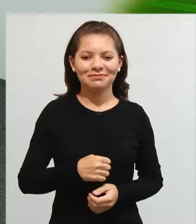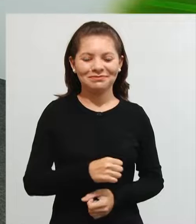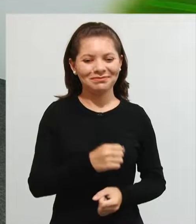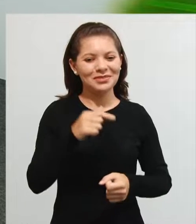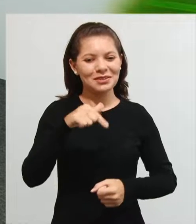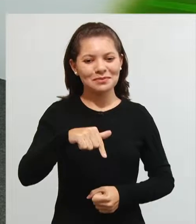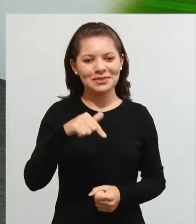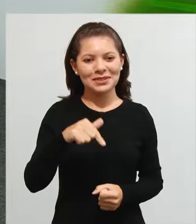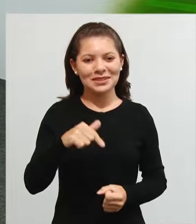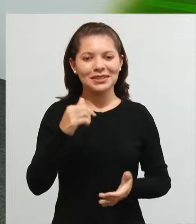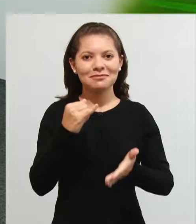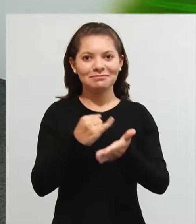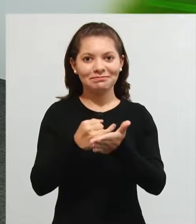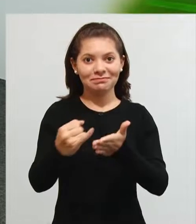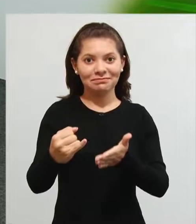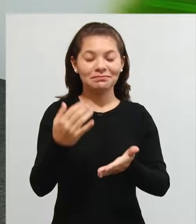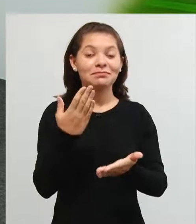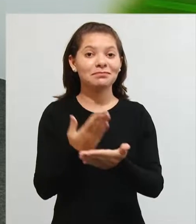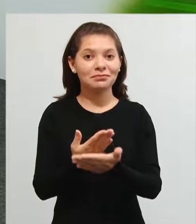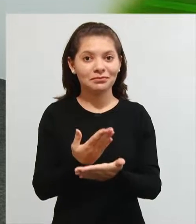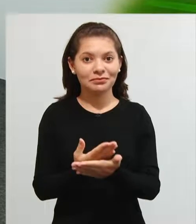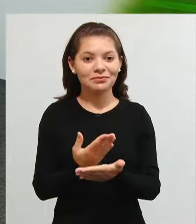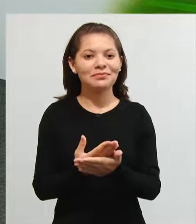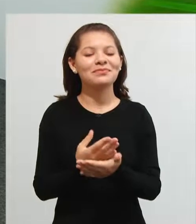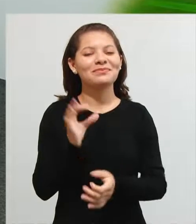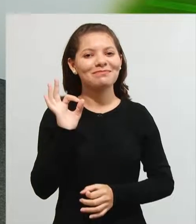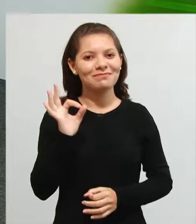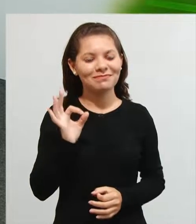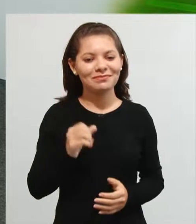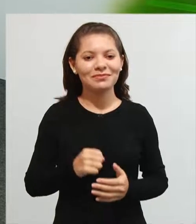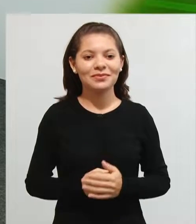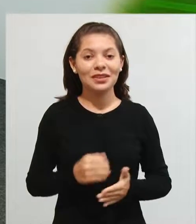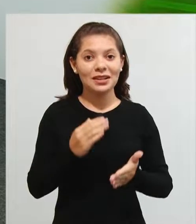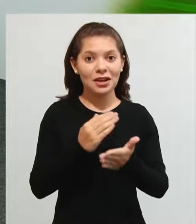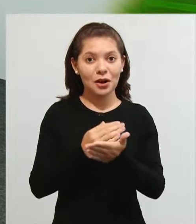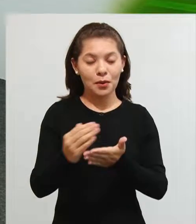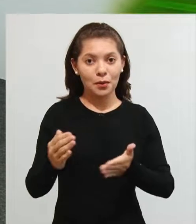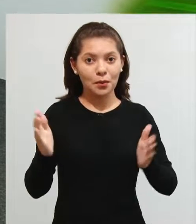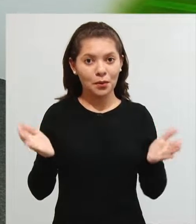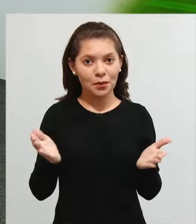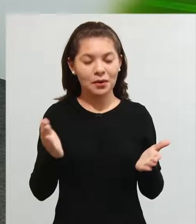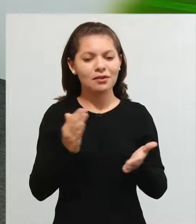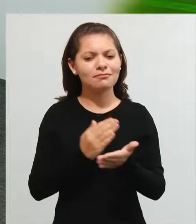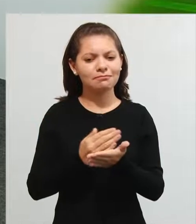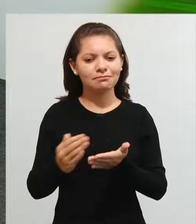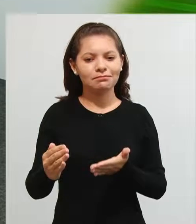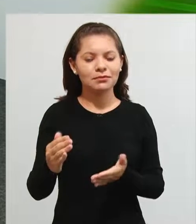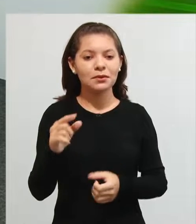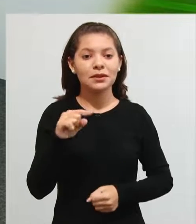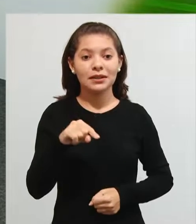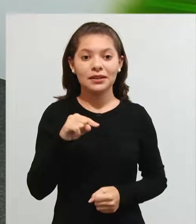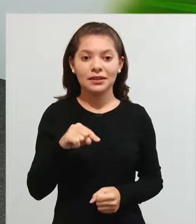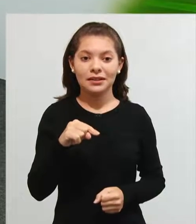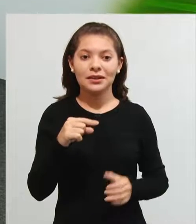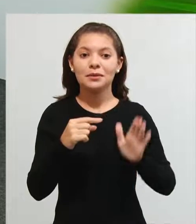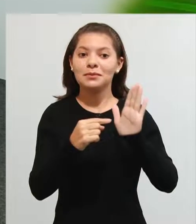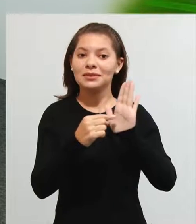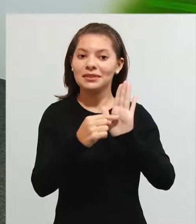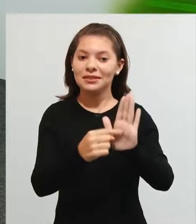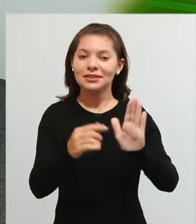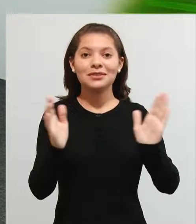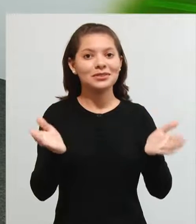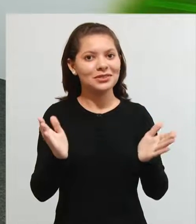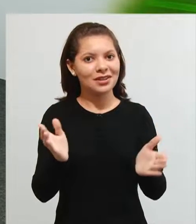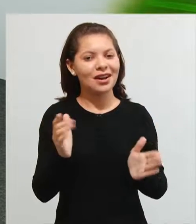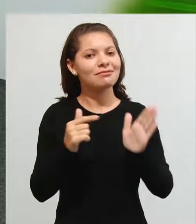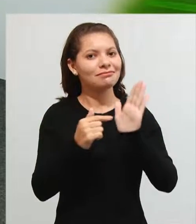Estamos aqui para dar início à nossa aula, exatamente. Agora daremos continuidade aqui, já fizemos a apresentação da disciplina